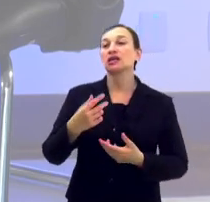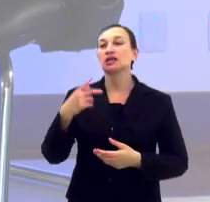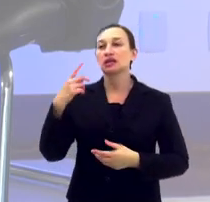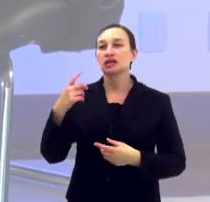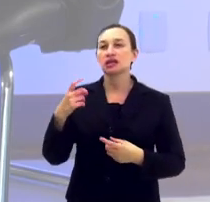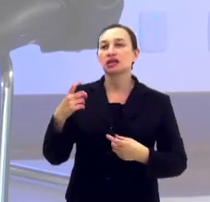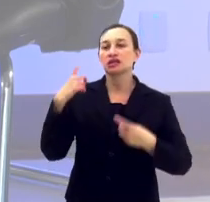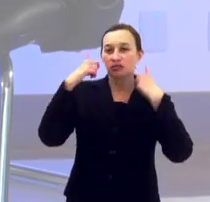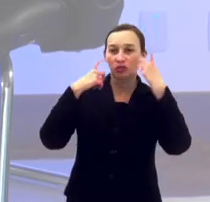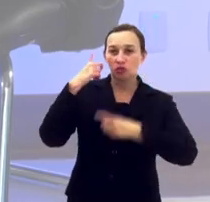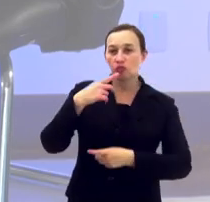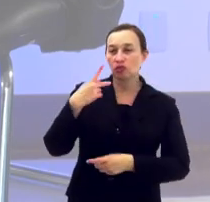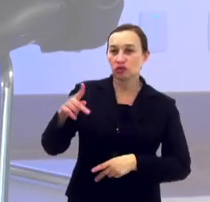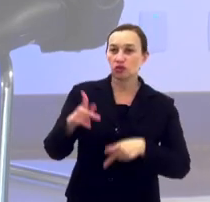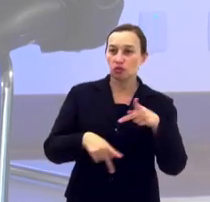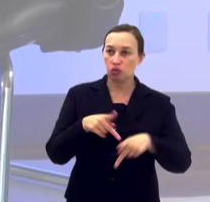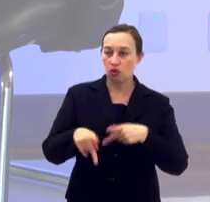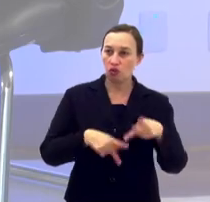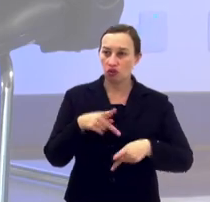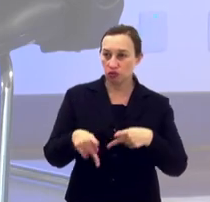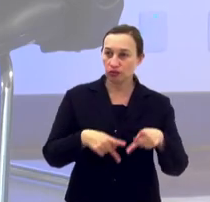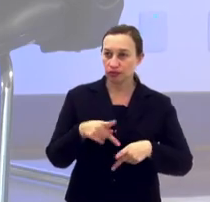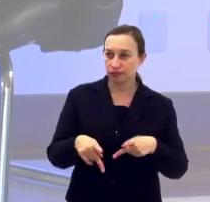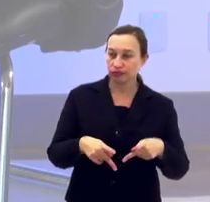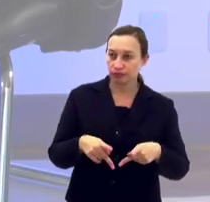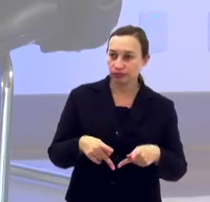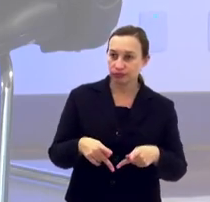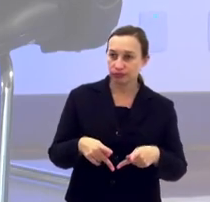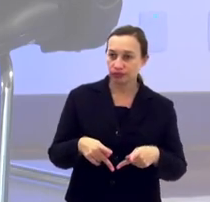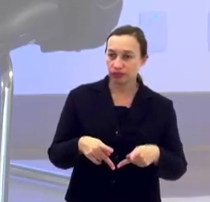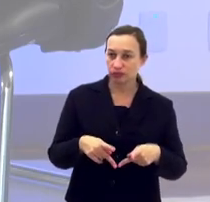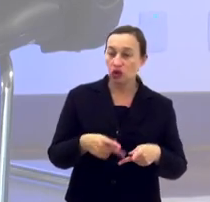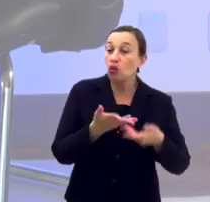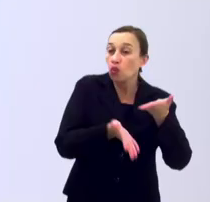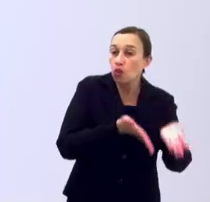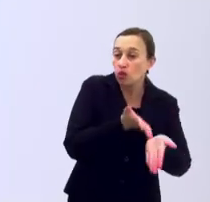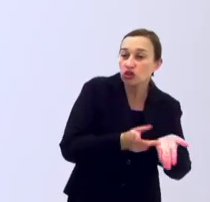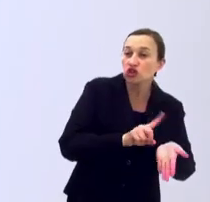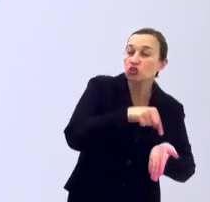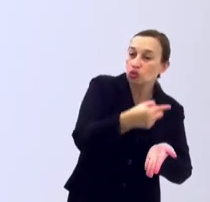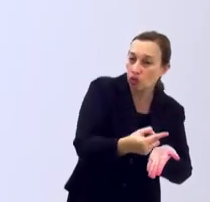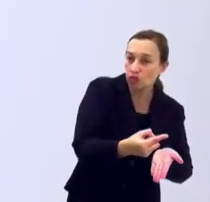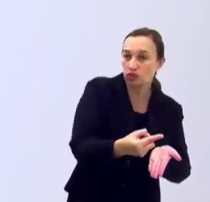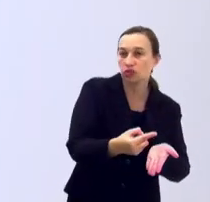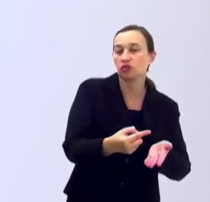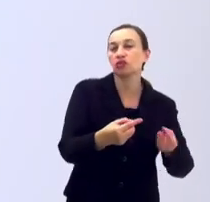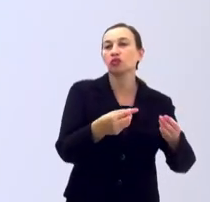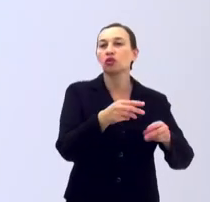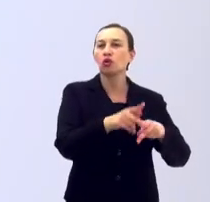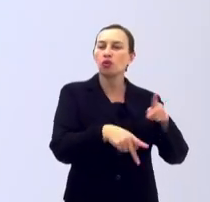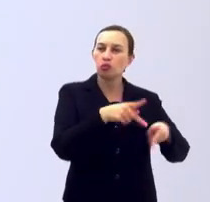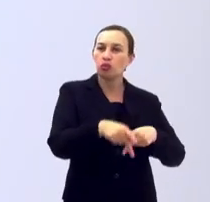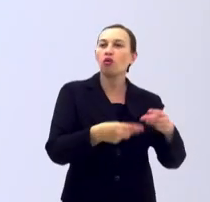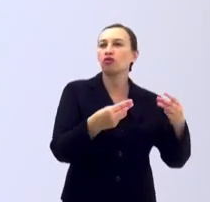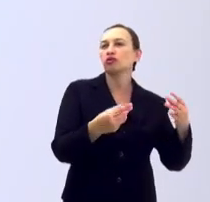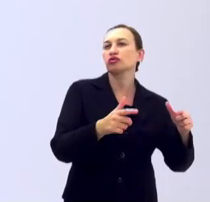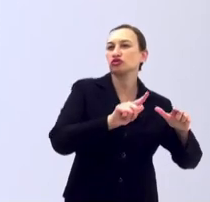seu próximo. Seu próximo, perfeitamente. Zelazim é um com o outro. Tá? O povo de Israel